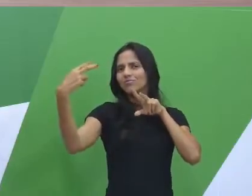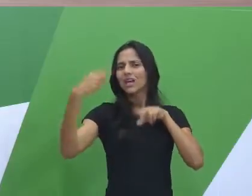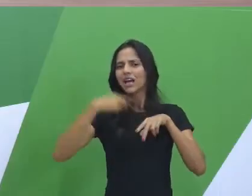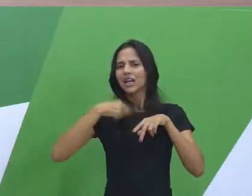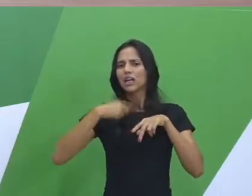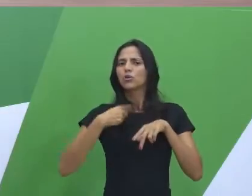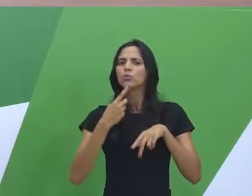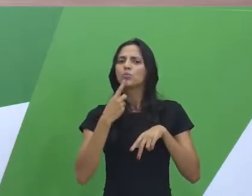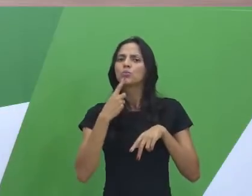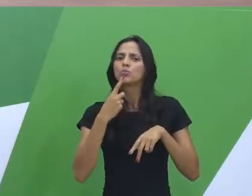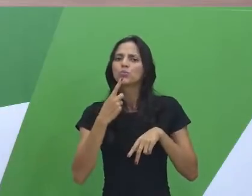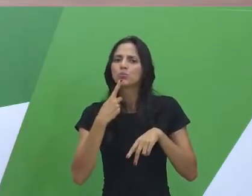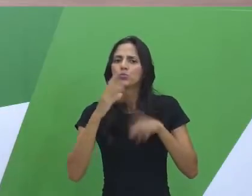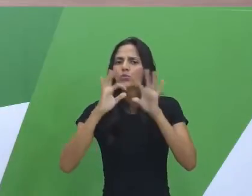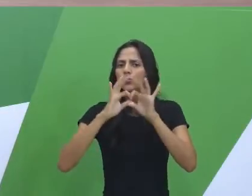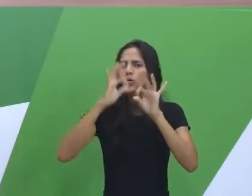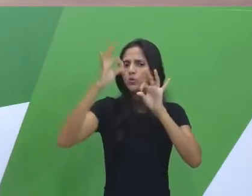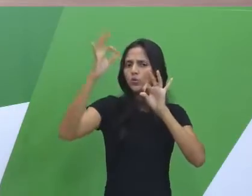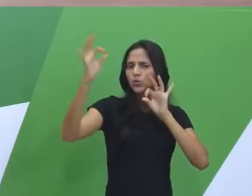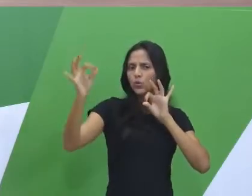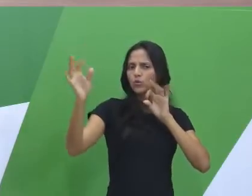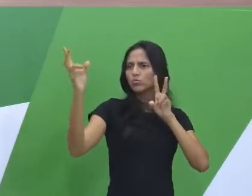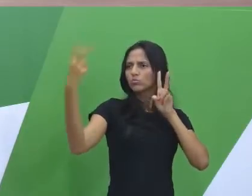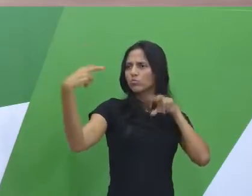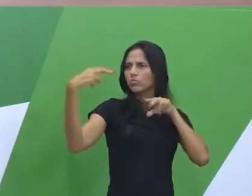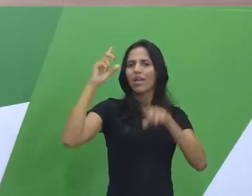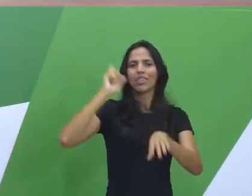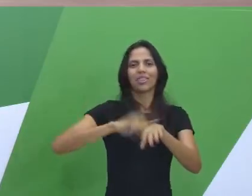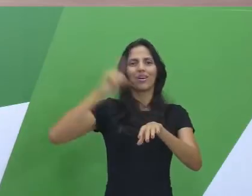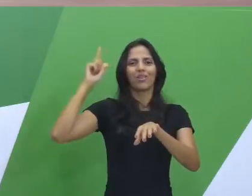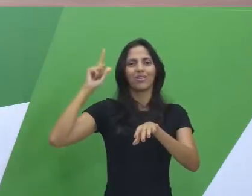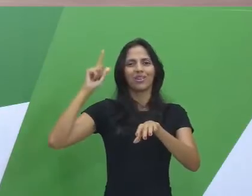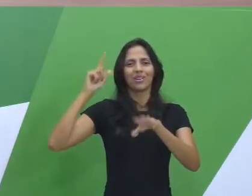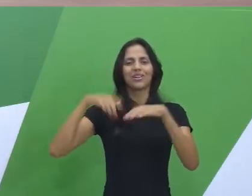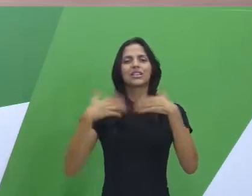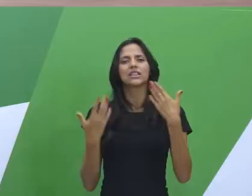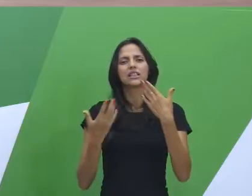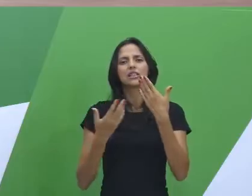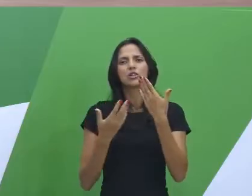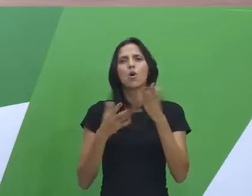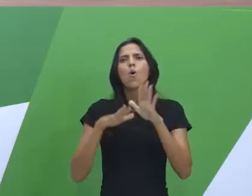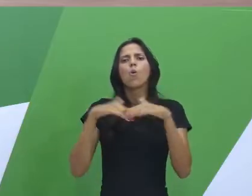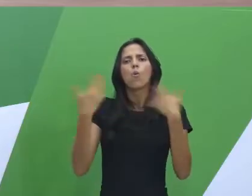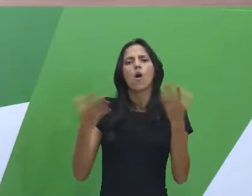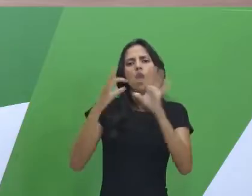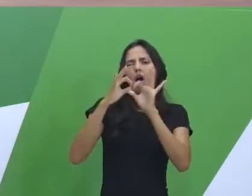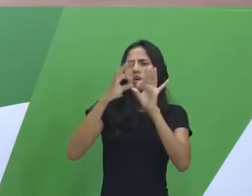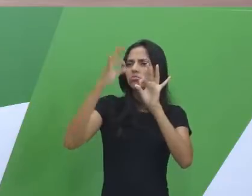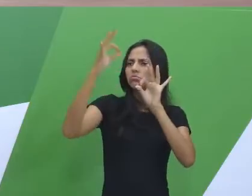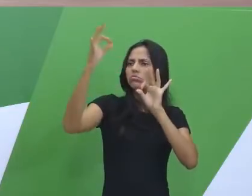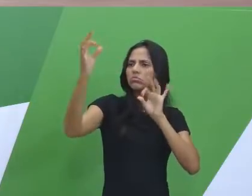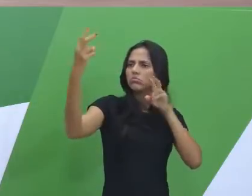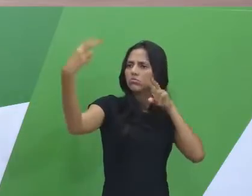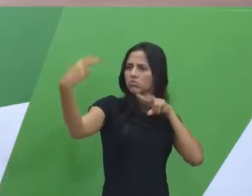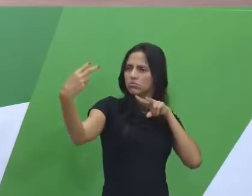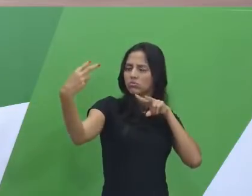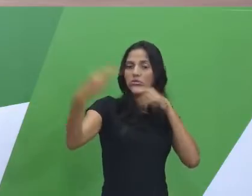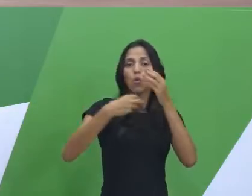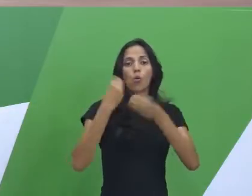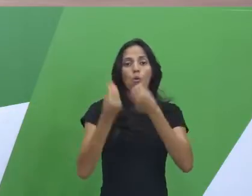é um dos dois que você está me vendo daqui ao vivo. E aí você começa a dizer, que distância? Qual é a... Observe que você